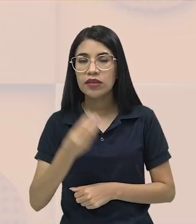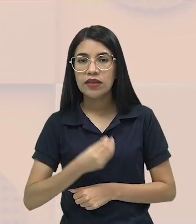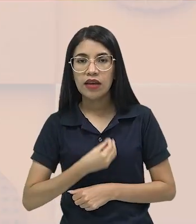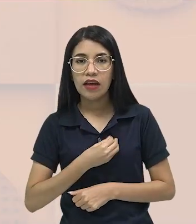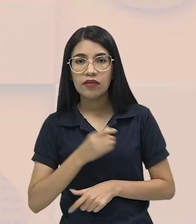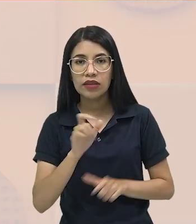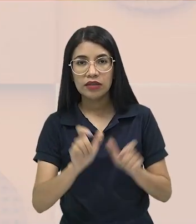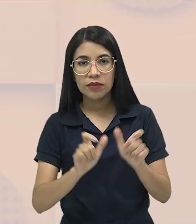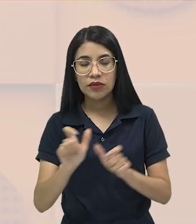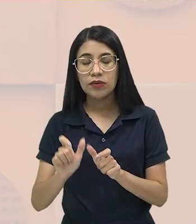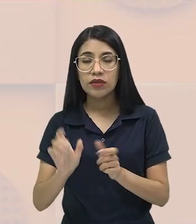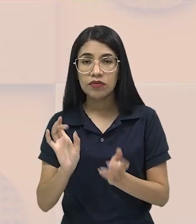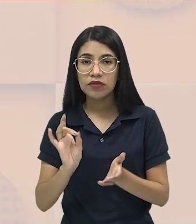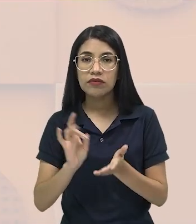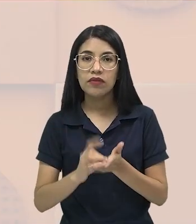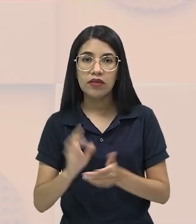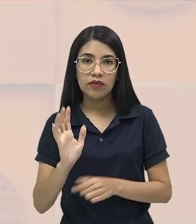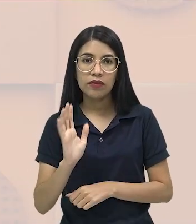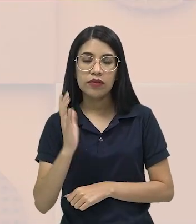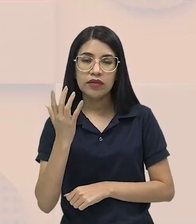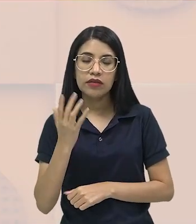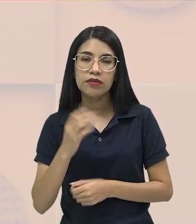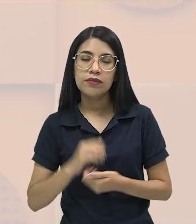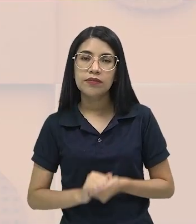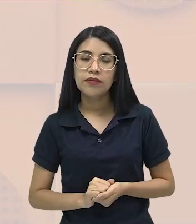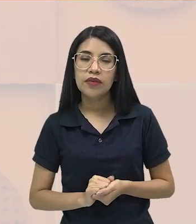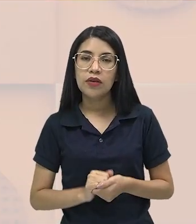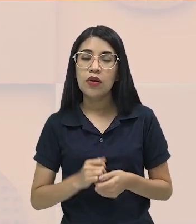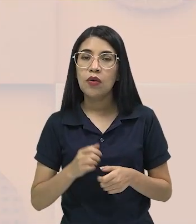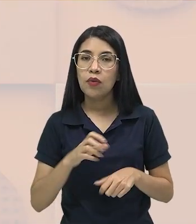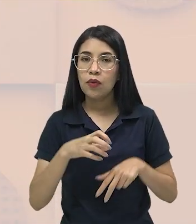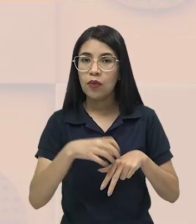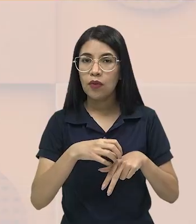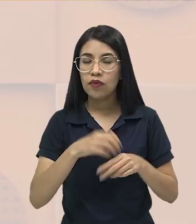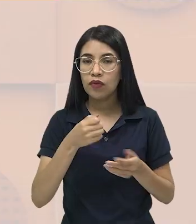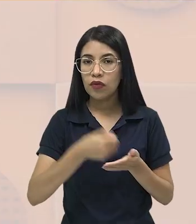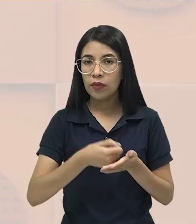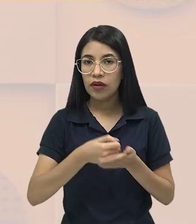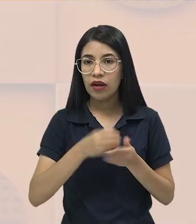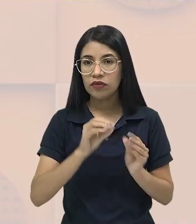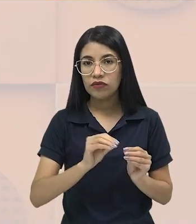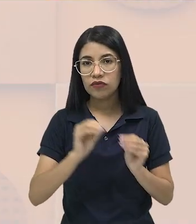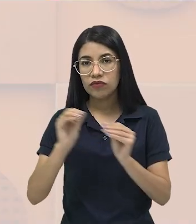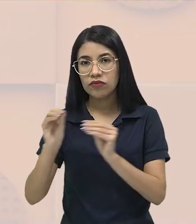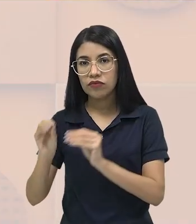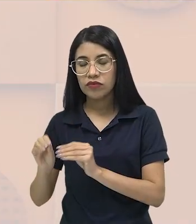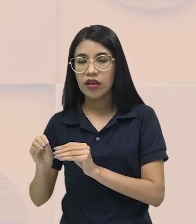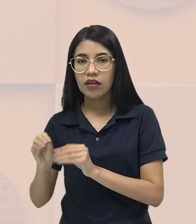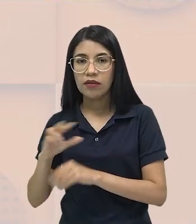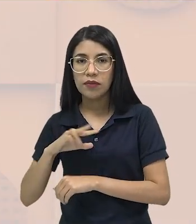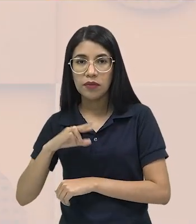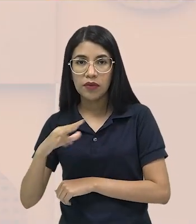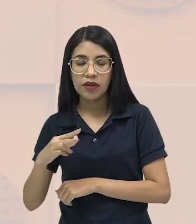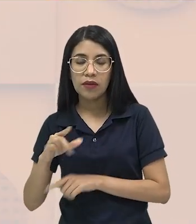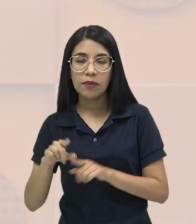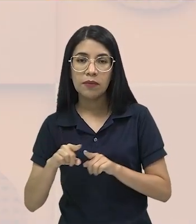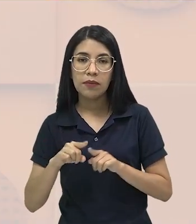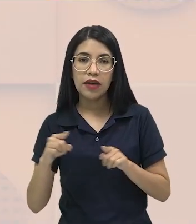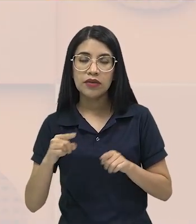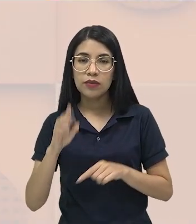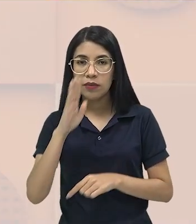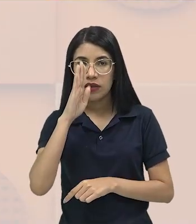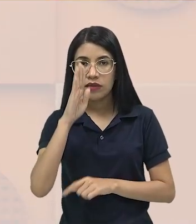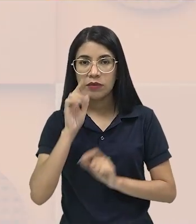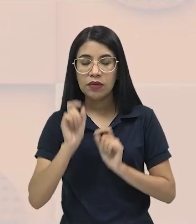não foi isso que aconteceu? Sim, obrigou o rei a voltar, mas o mais importante disso tudo, que a caracteriza como